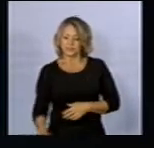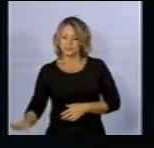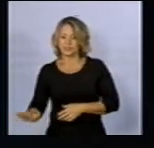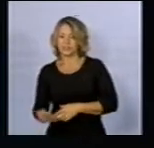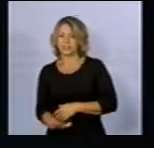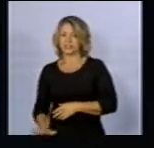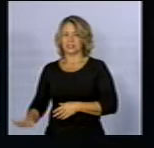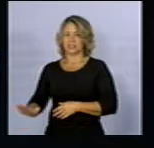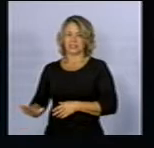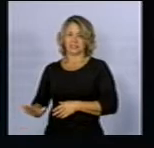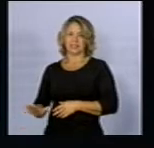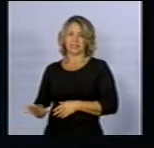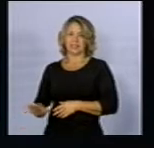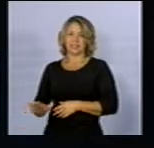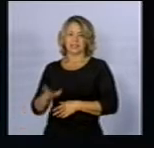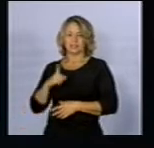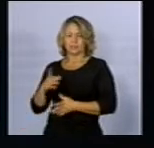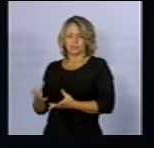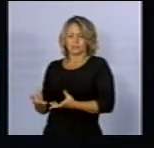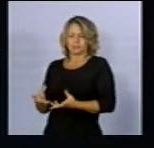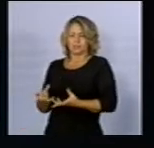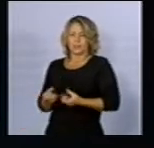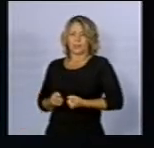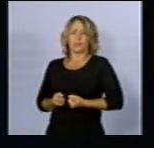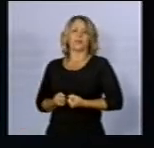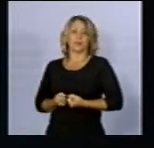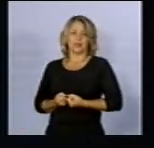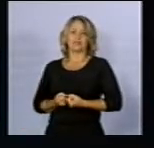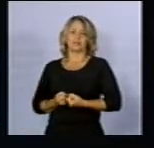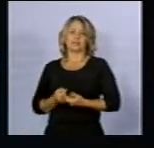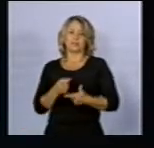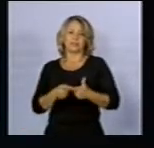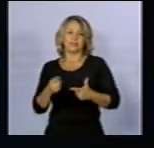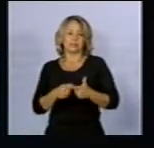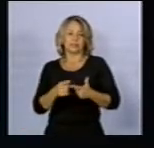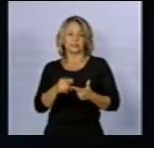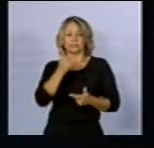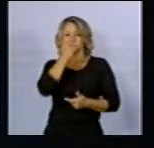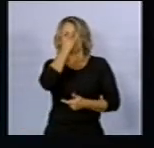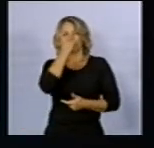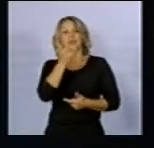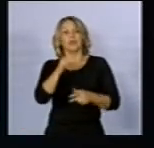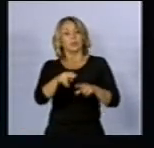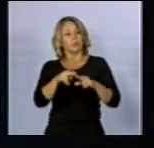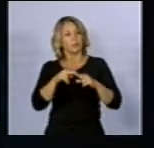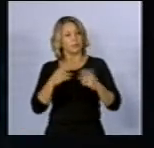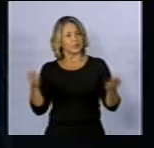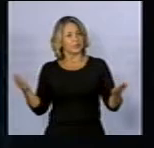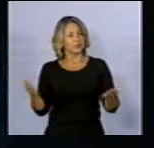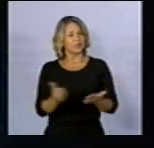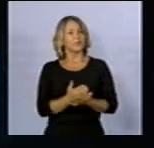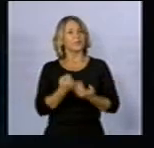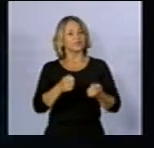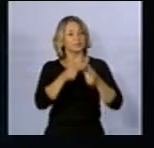são suscetíveis a esse tipo de exposição e, em função disso, uma